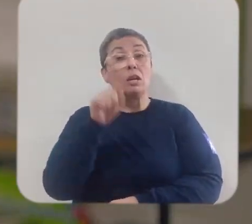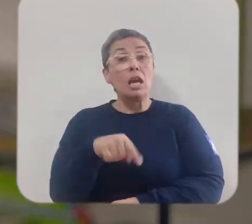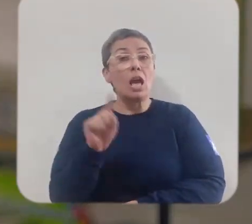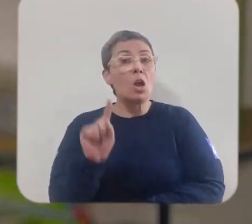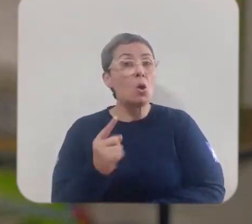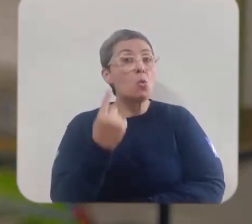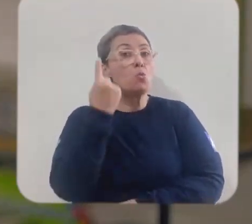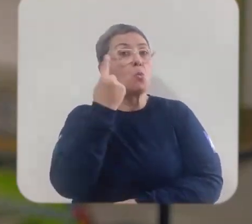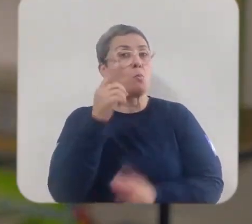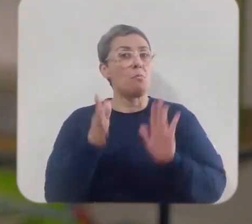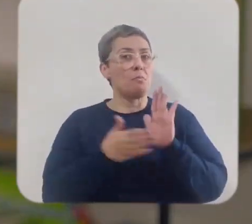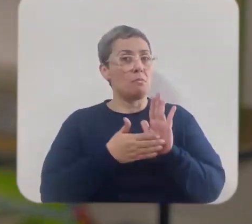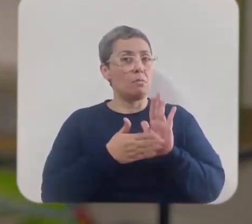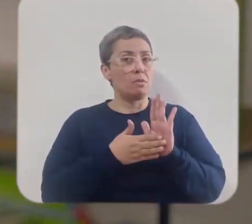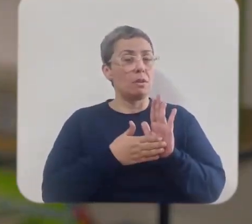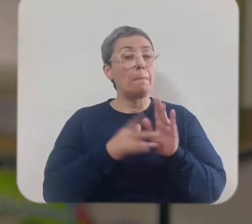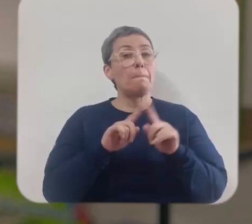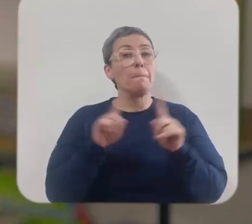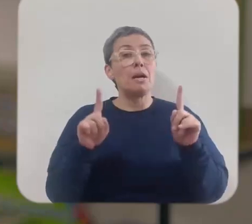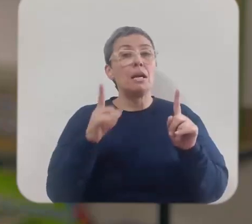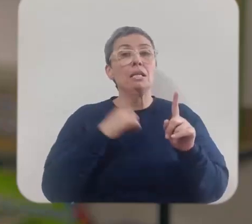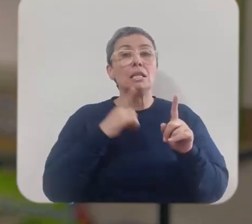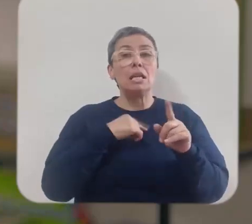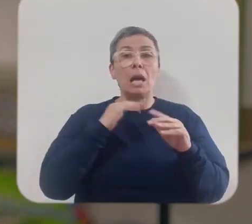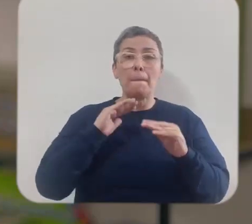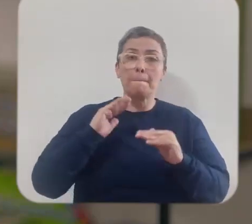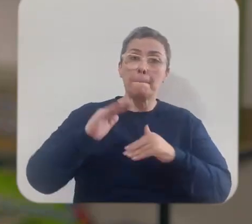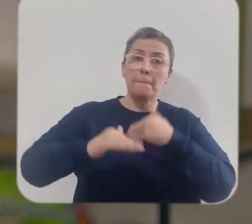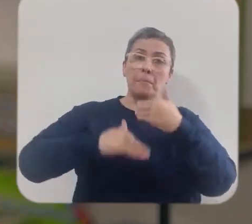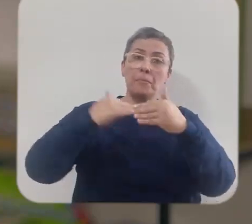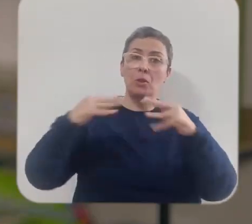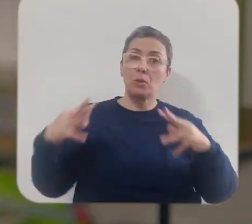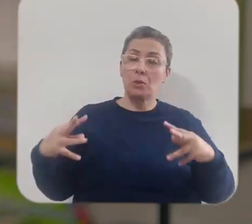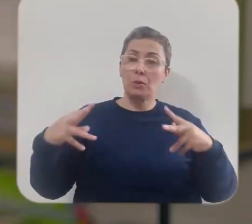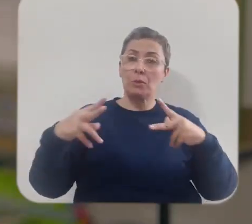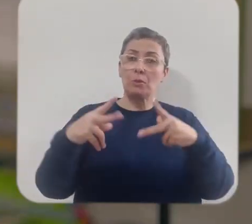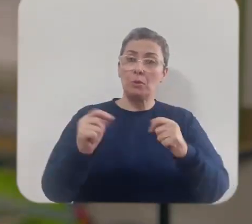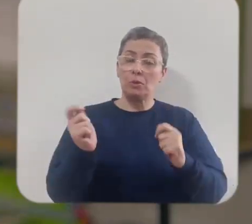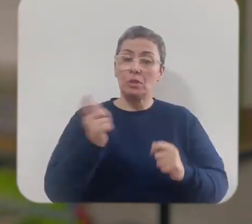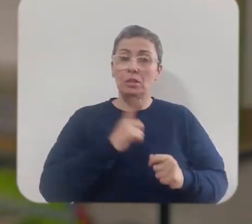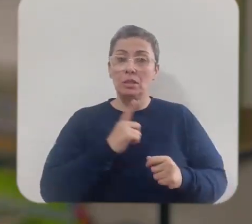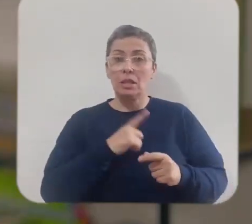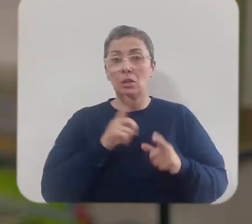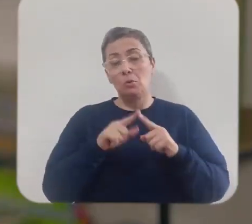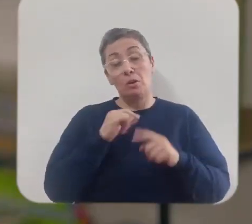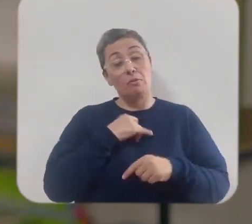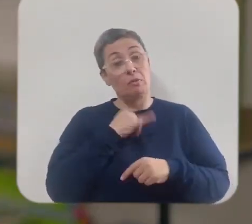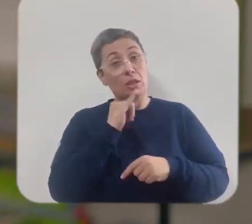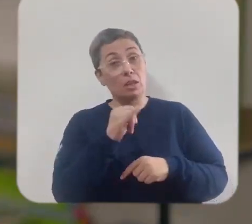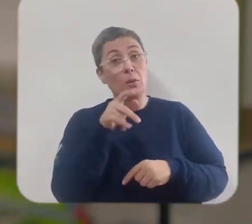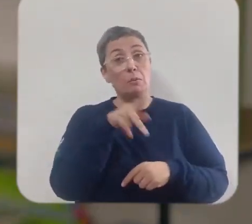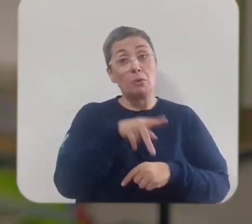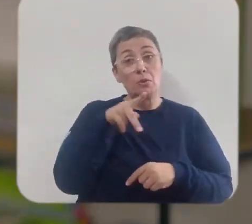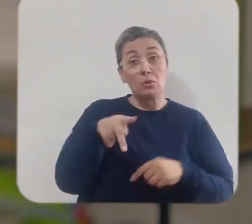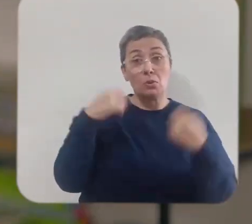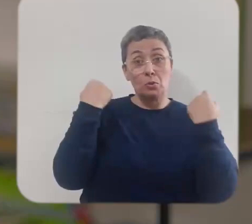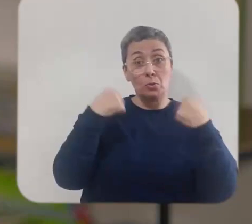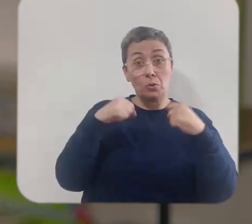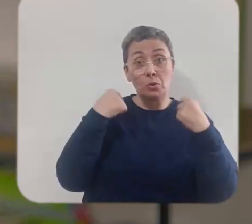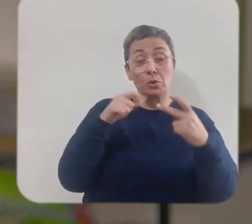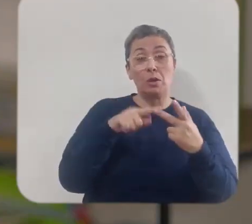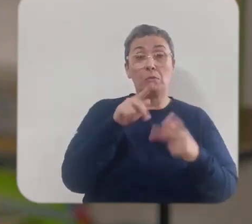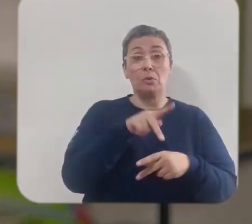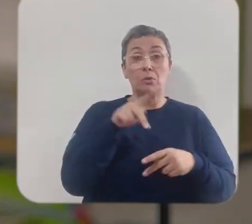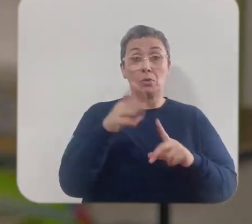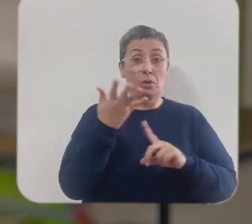ela é uma proposta, mas ela é construída por todos. Como eu disse, o professor de educação física,